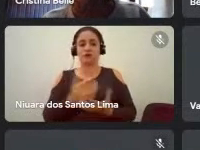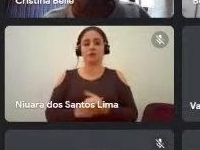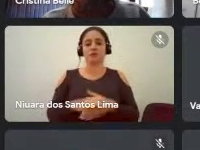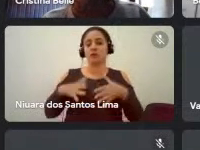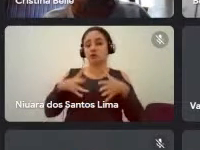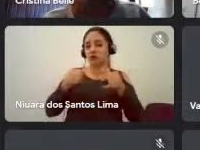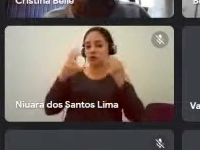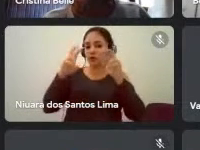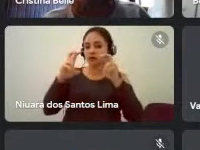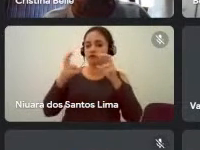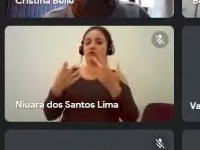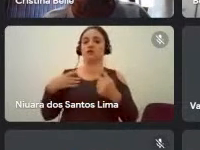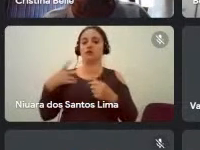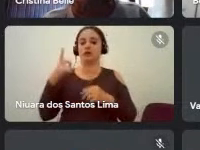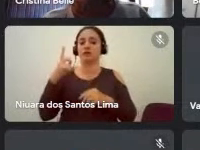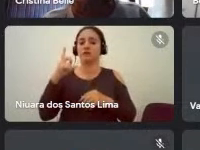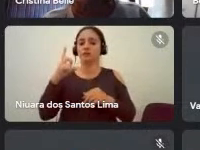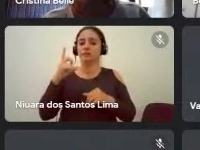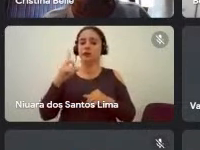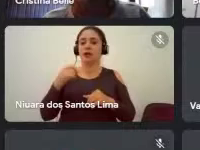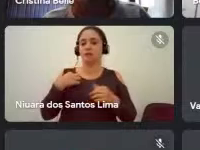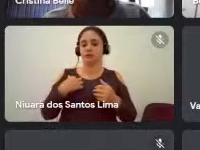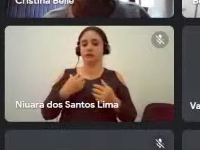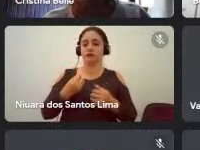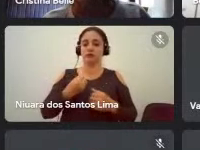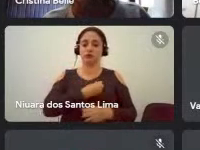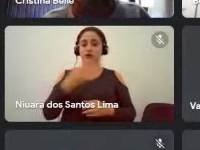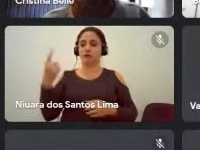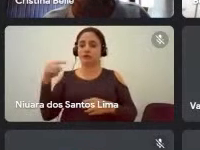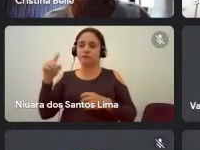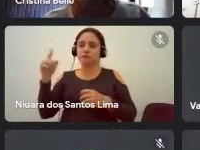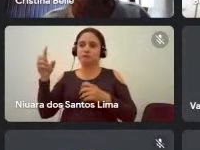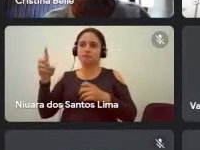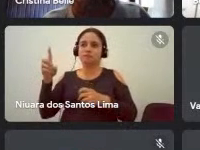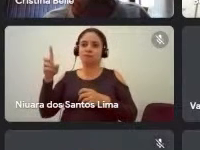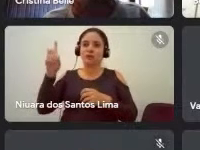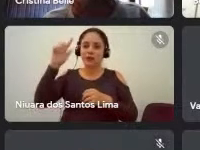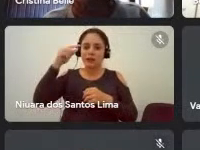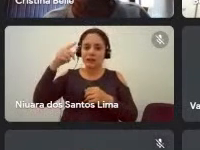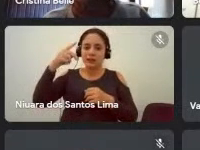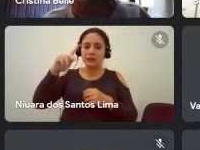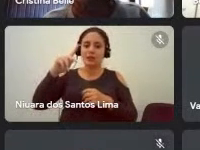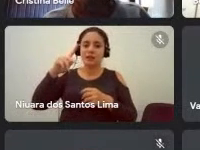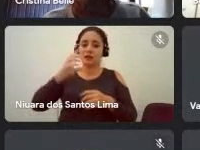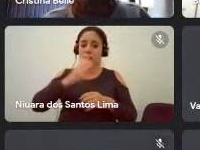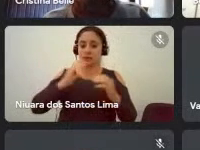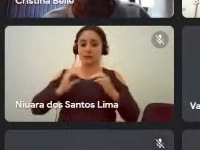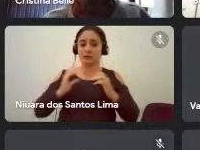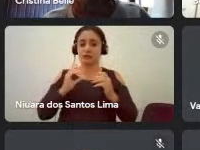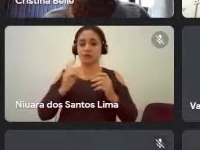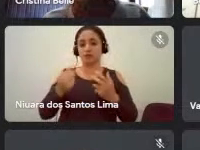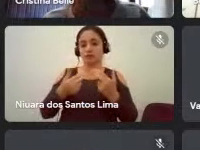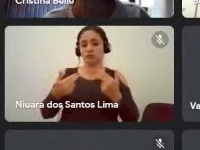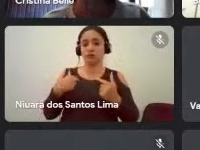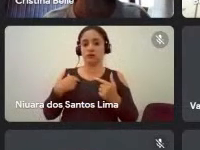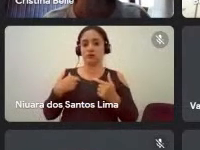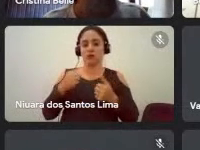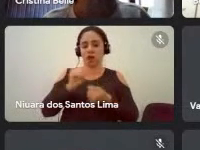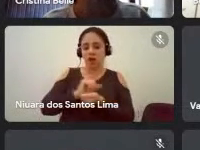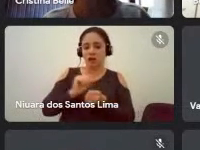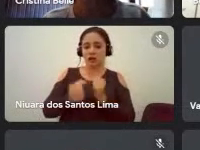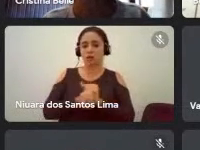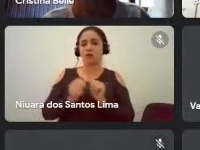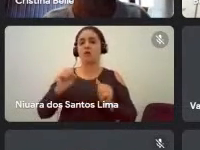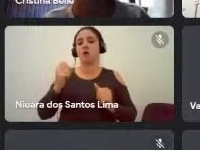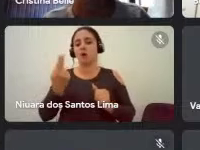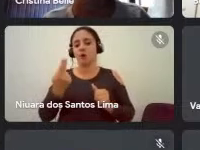essas questões, às vezes são, eu estava vindo da capital, são coisas que podem ter um tipo de alimentação que eu não estou habituada, ou